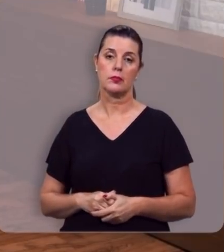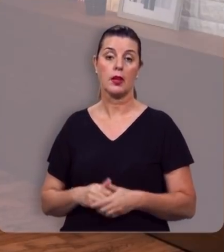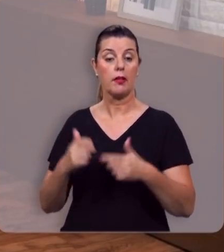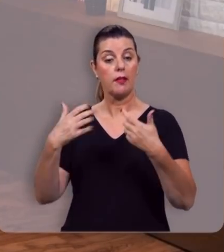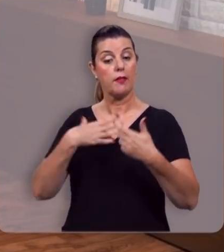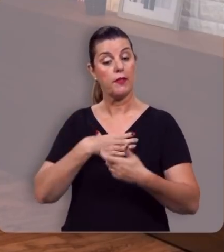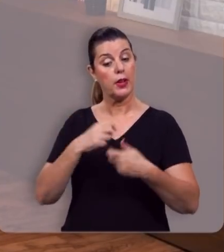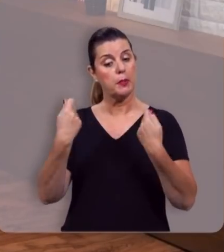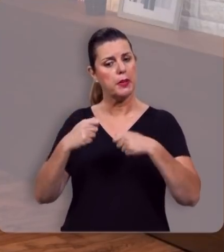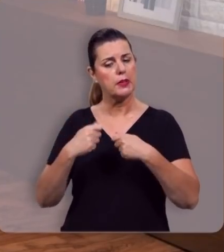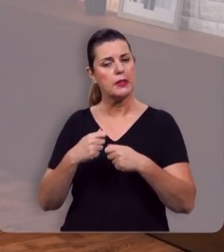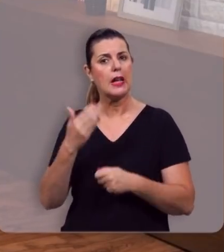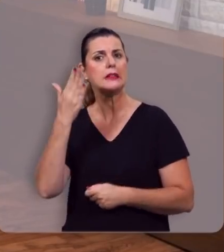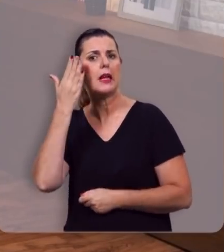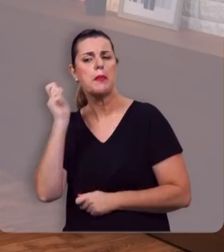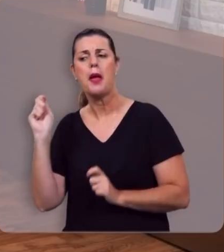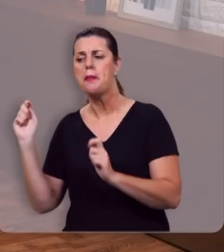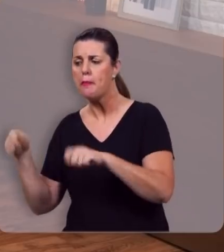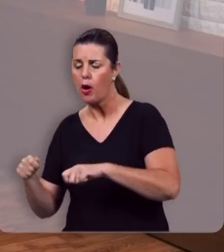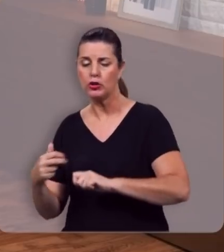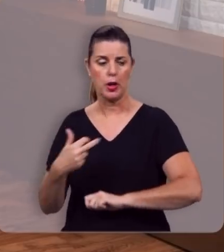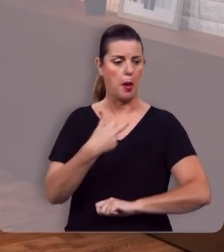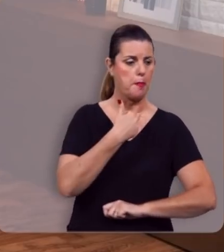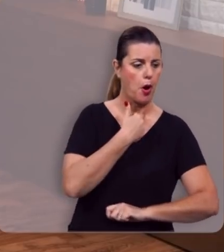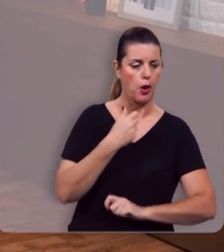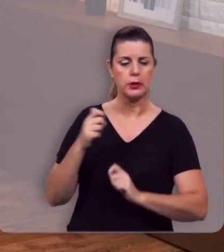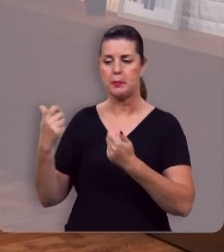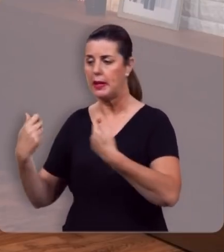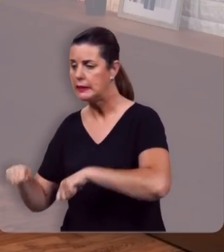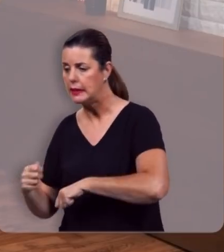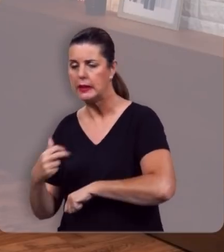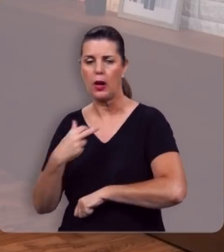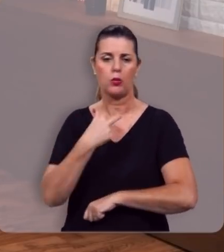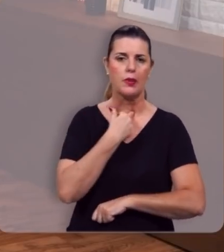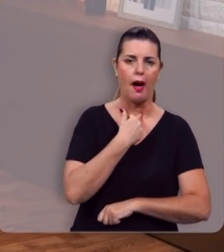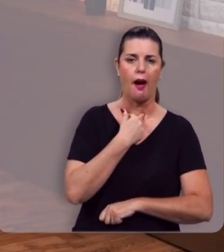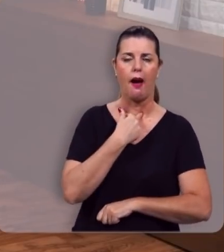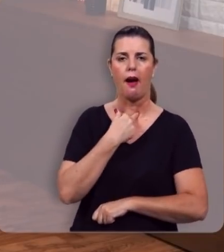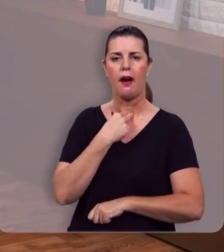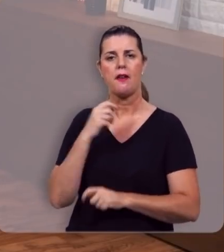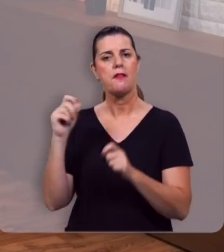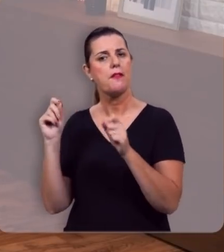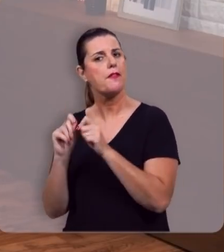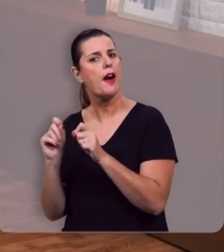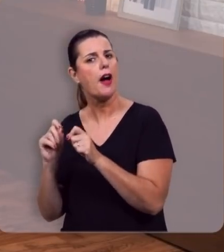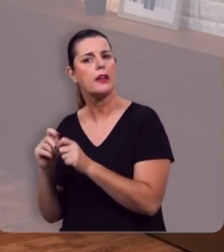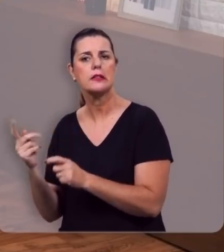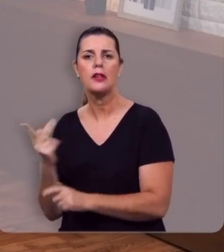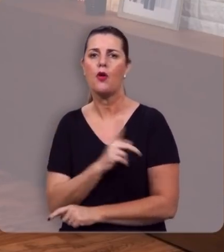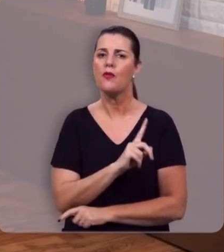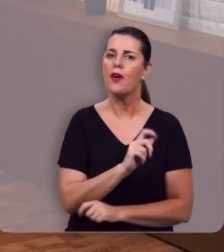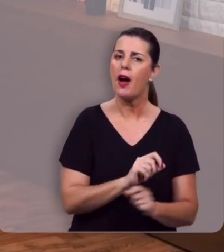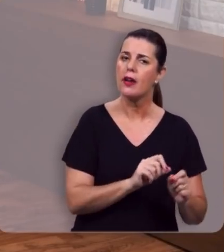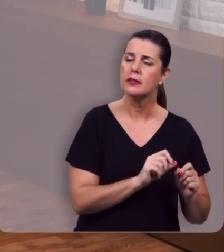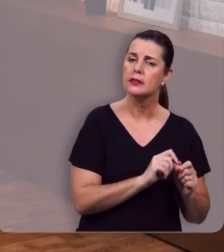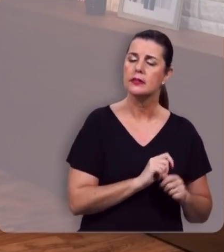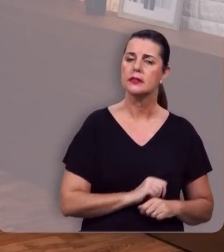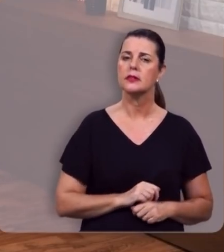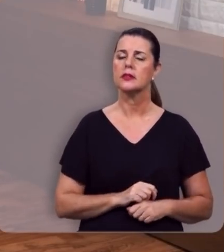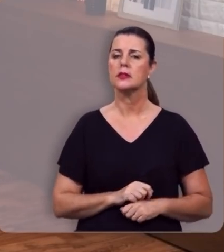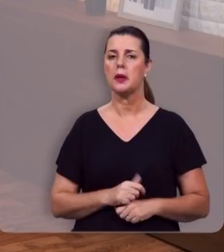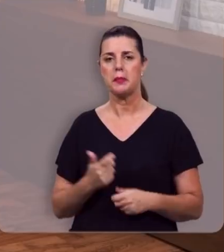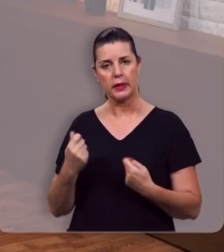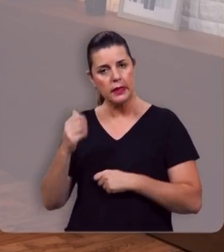Filhos precisam saber o que pode e o que não pode, o que deve e o que não deve, o que faz e o que não faz.